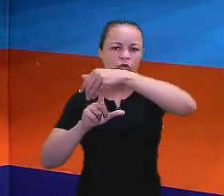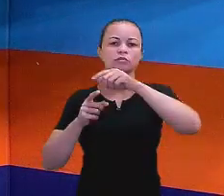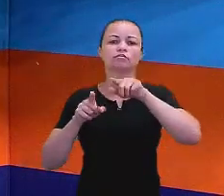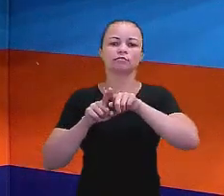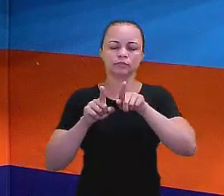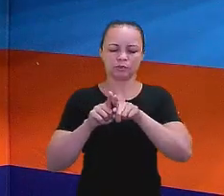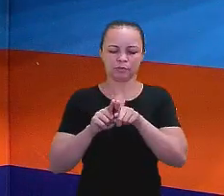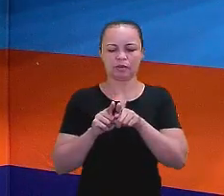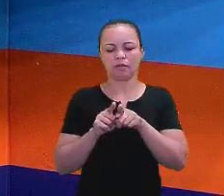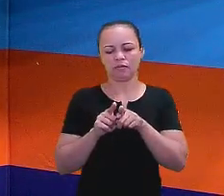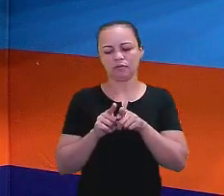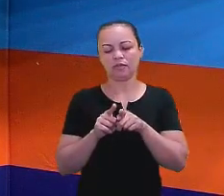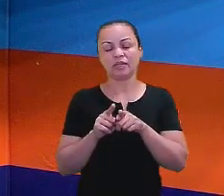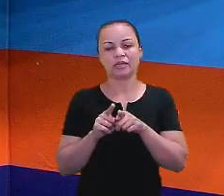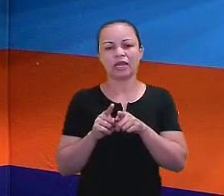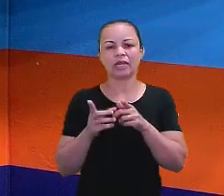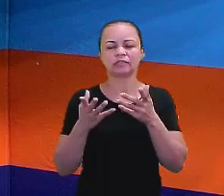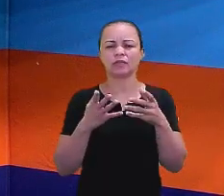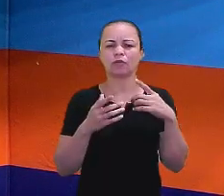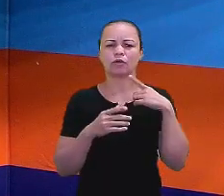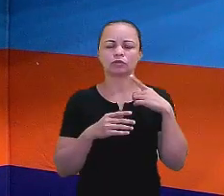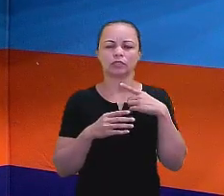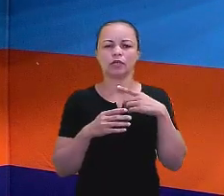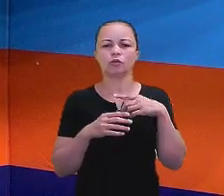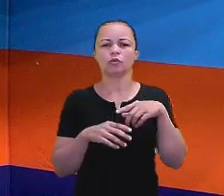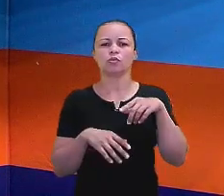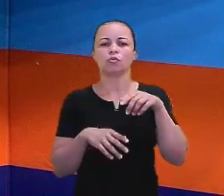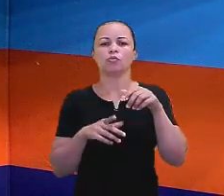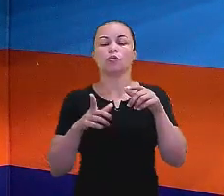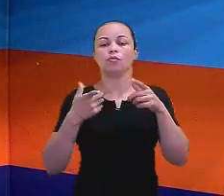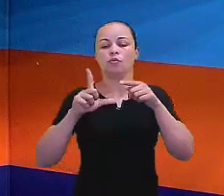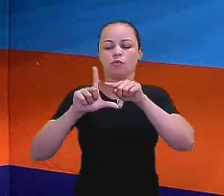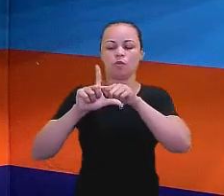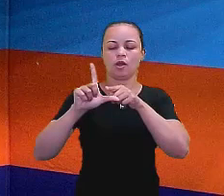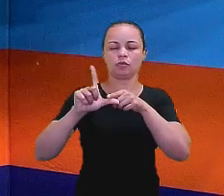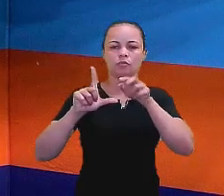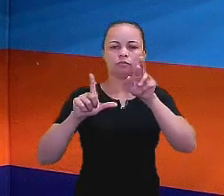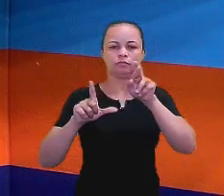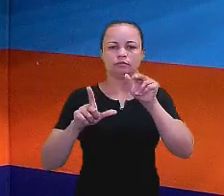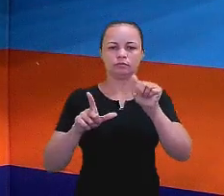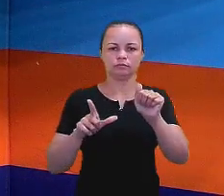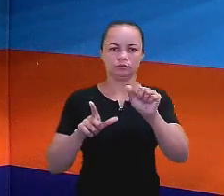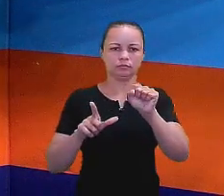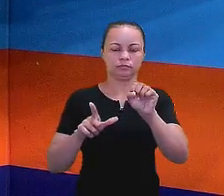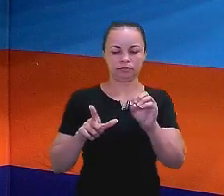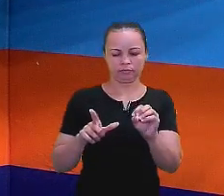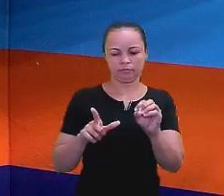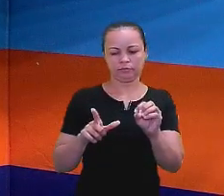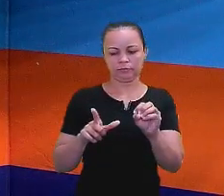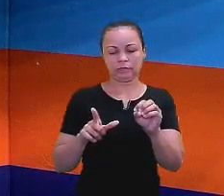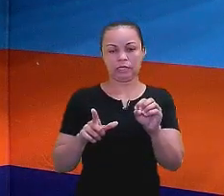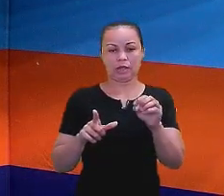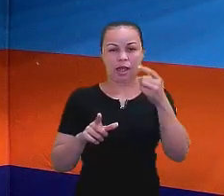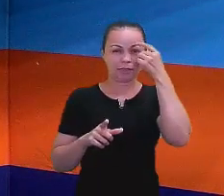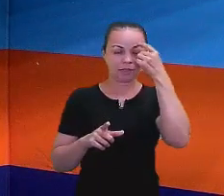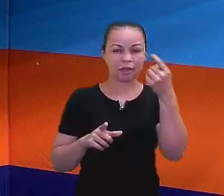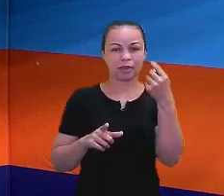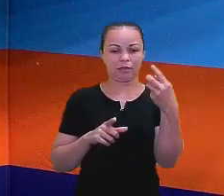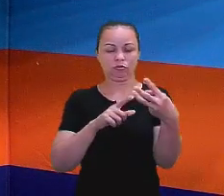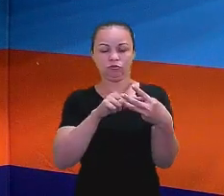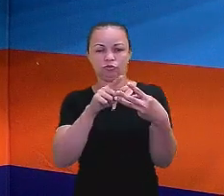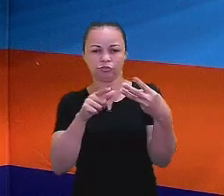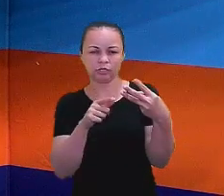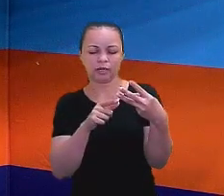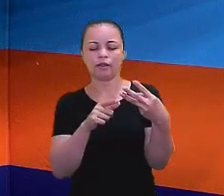o quê? Um ângulo raso. Então, a ideia de que esses três ângulos aqui internos é